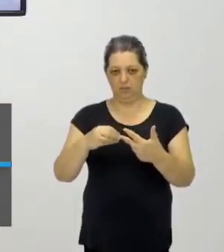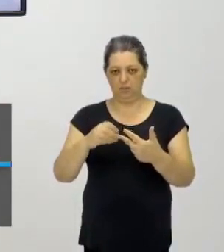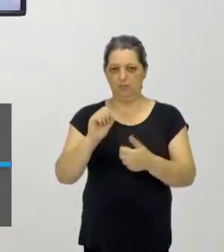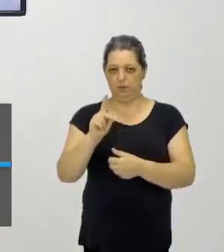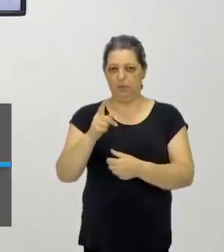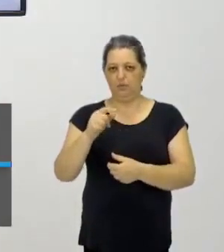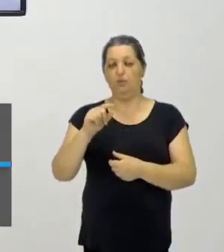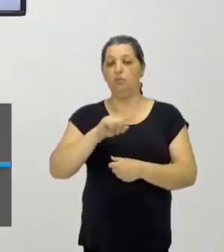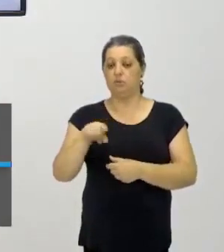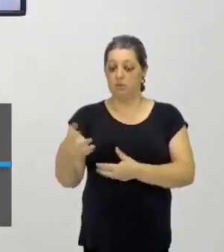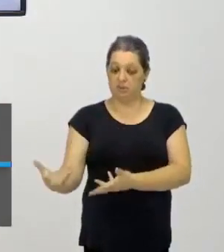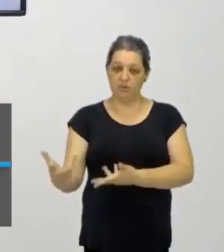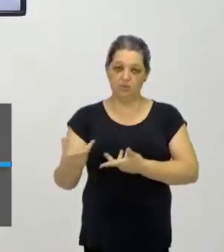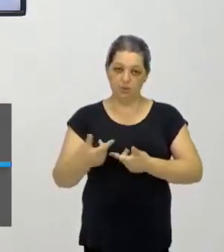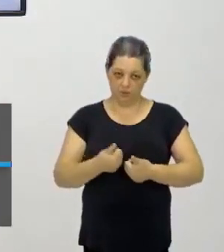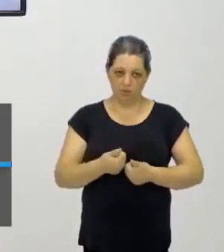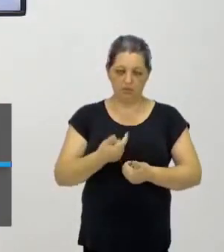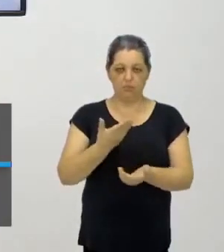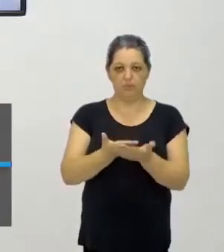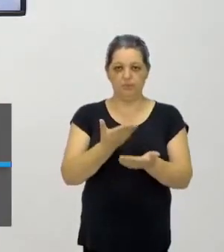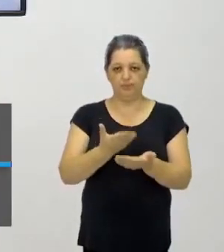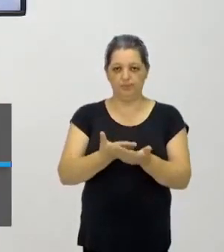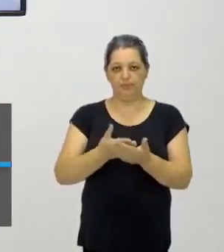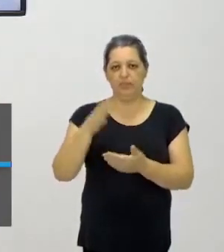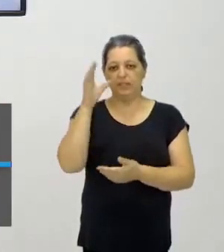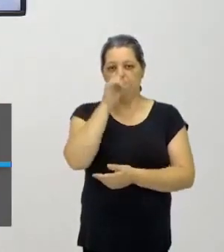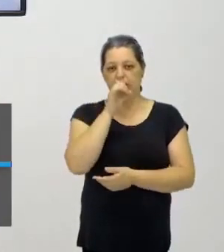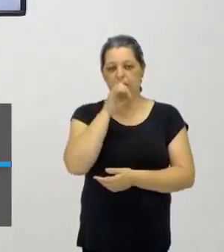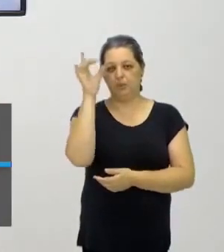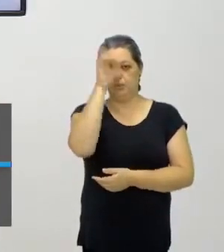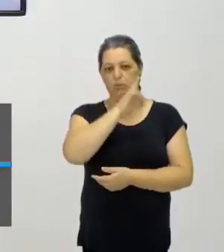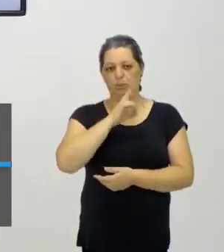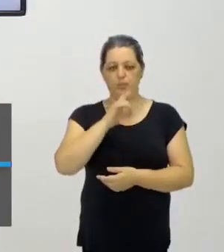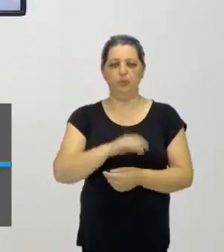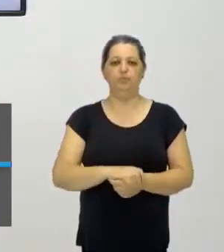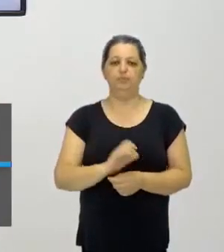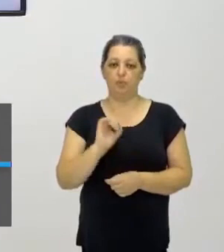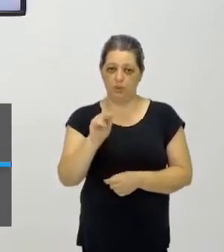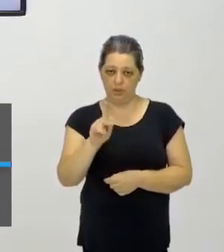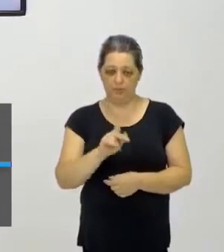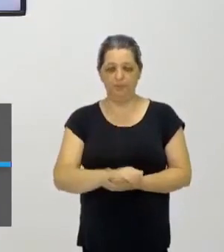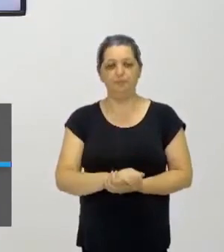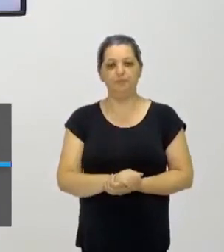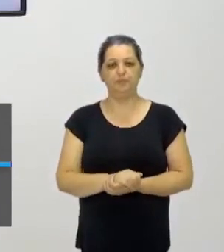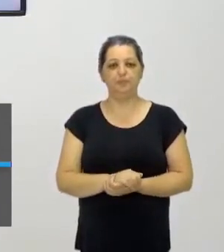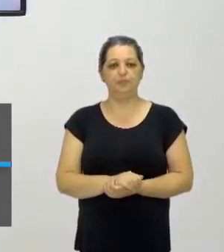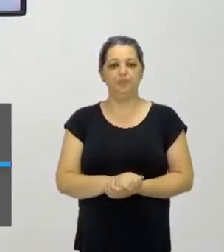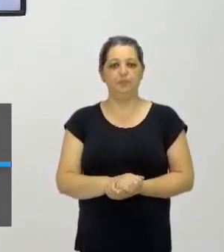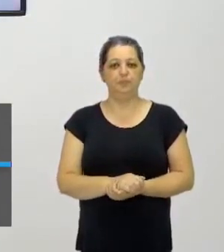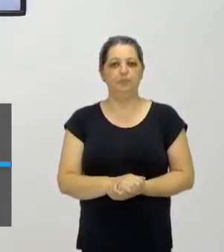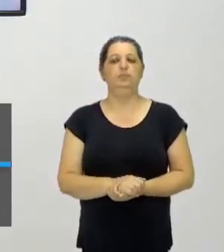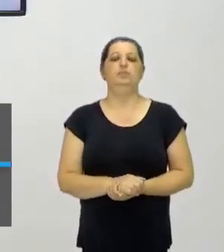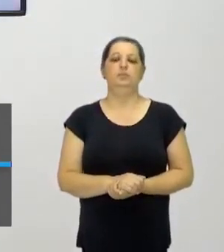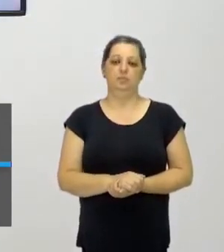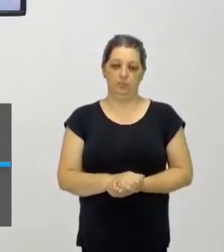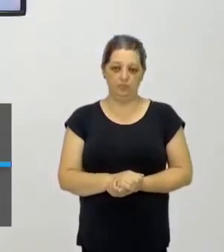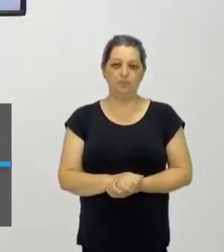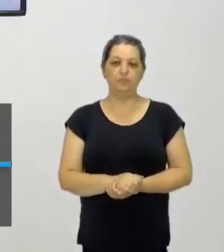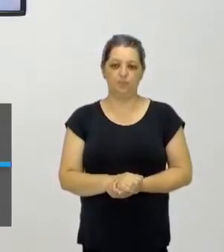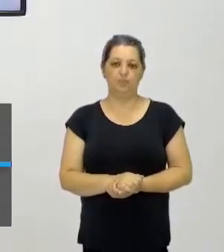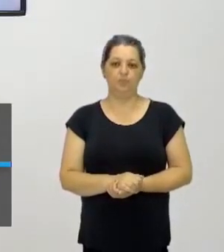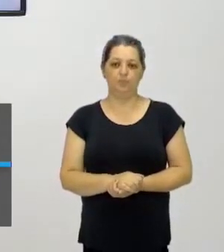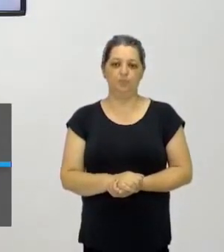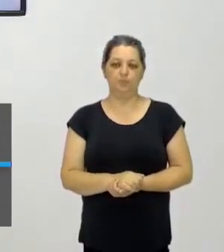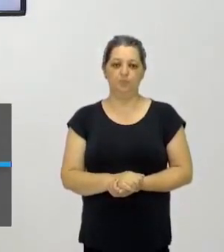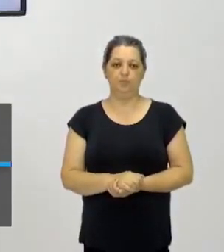aí super convidados para as aulas nesse sábado e no domingo. Alright? Ok, recados dados. That's it.